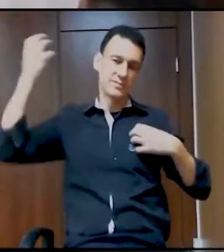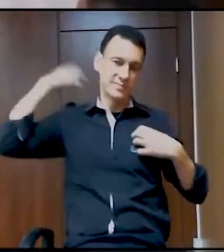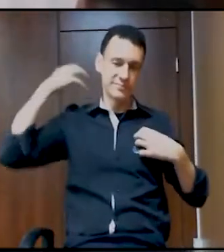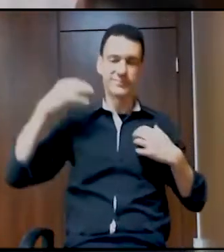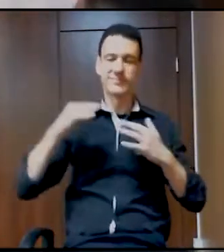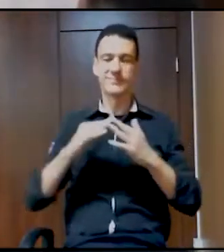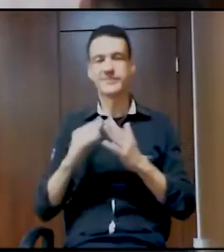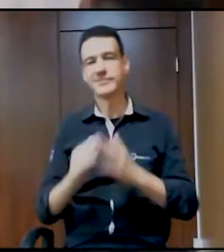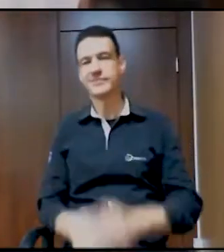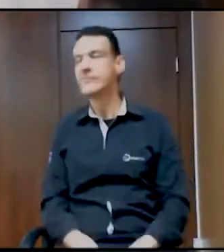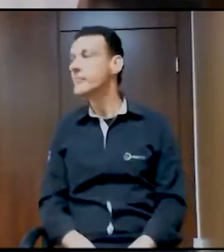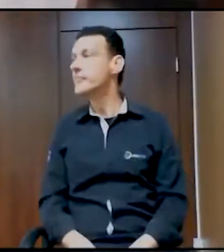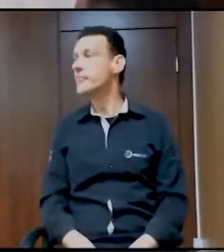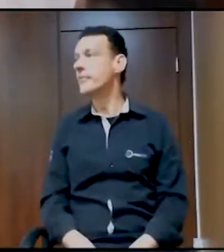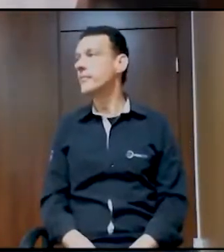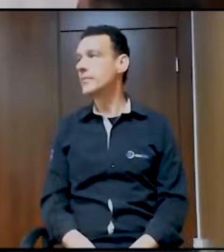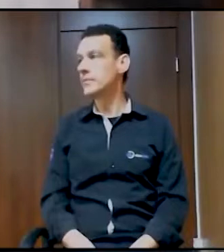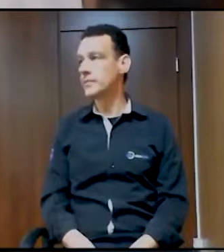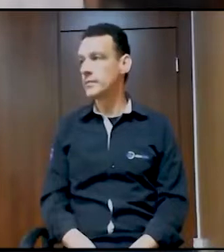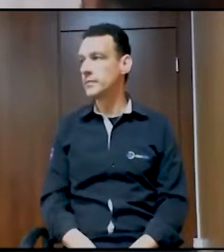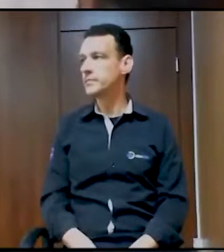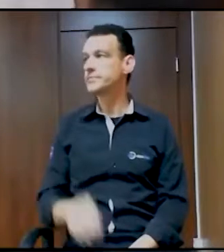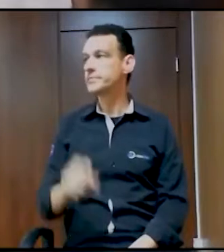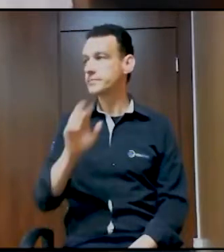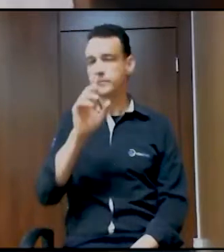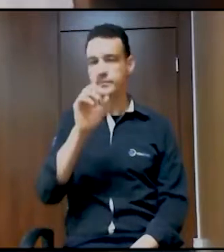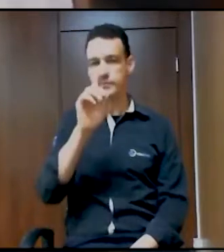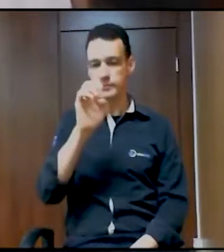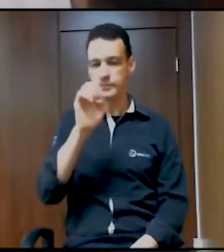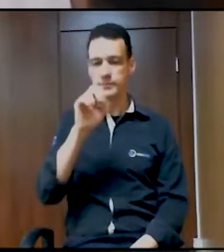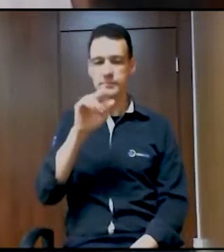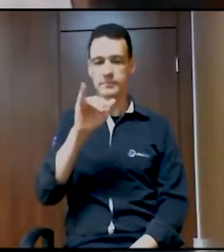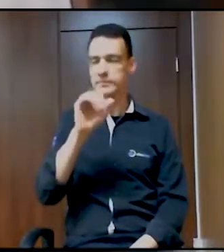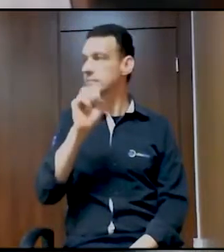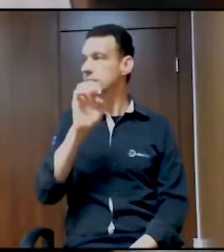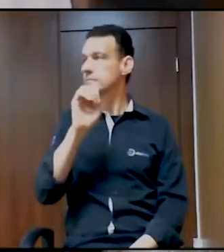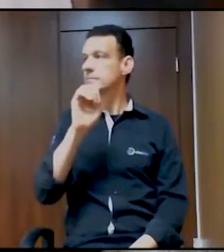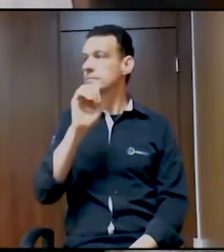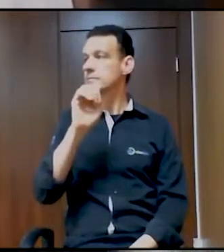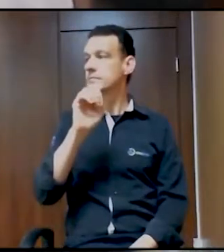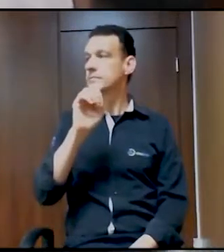isso. Então, meu nome é Denise, né?